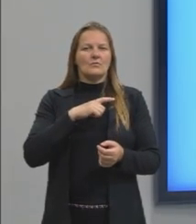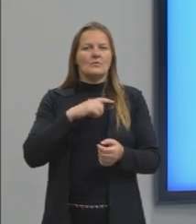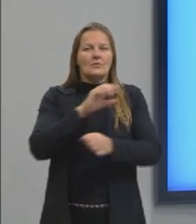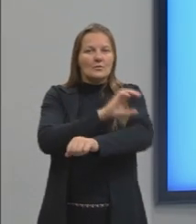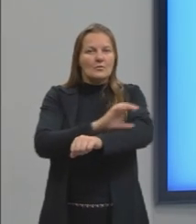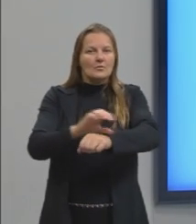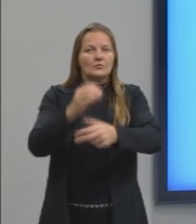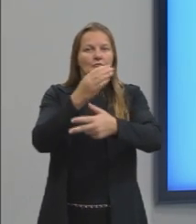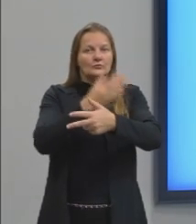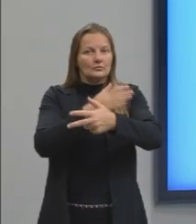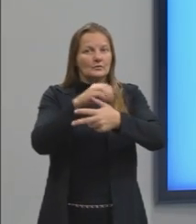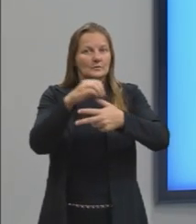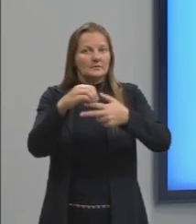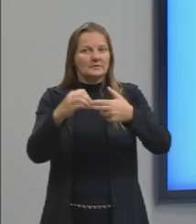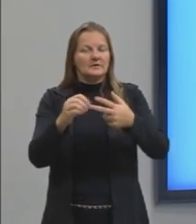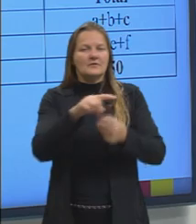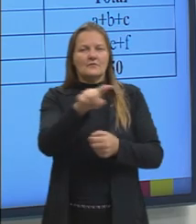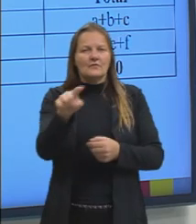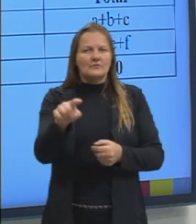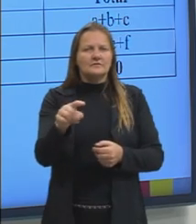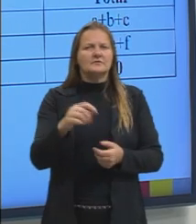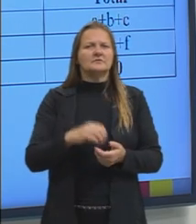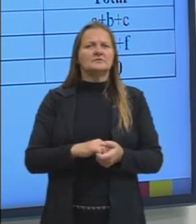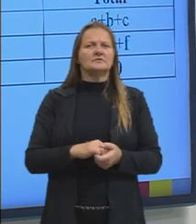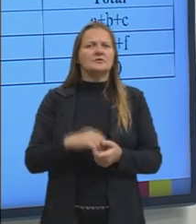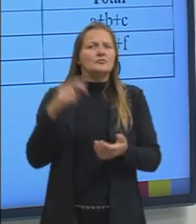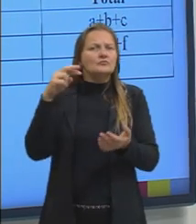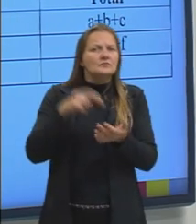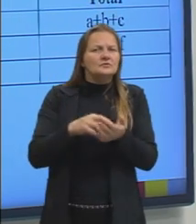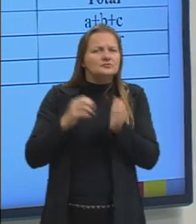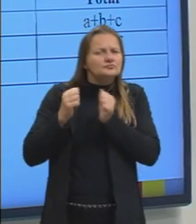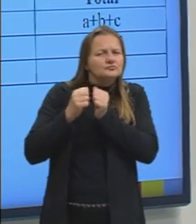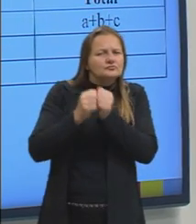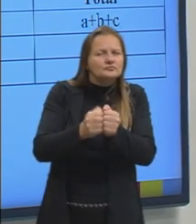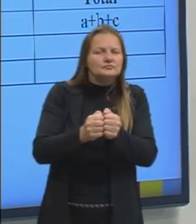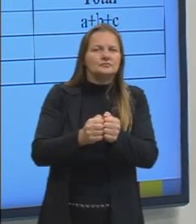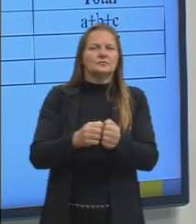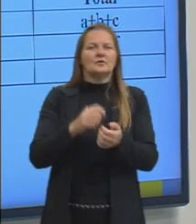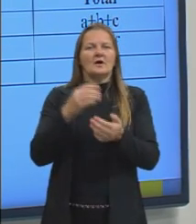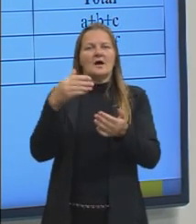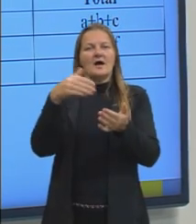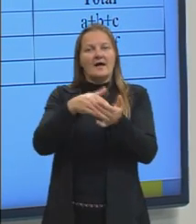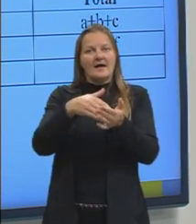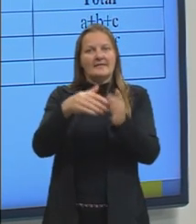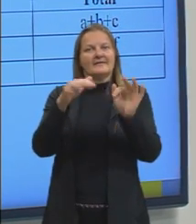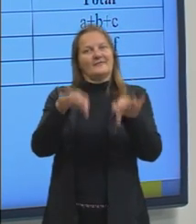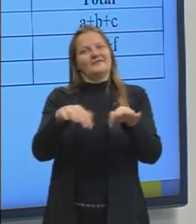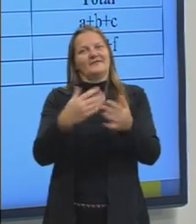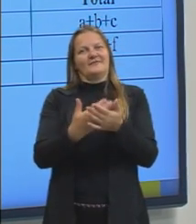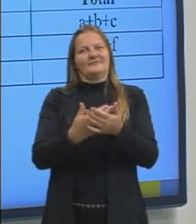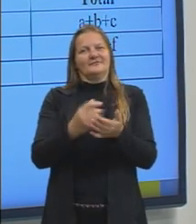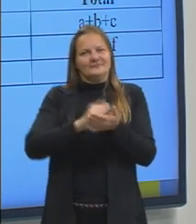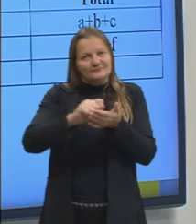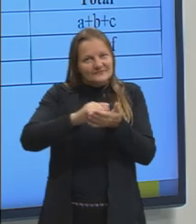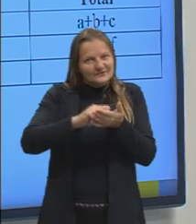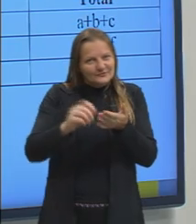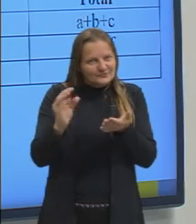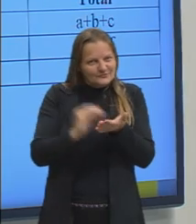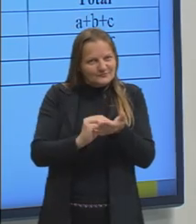nosso curso de Pré Enem mas é importante que você assim então realmente acompanhe a aula até o final e Façam as devidas